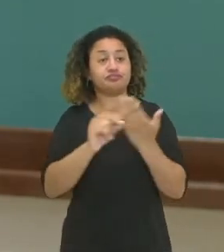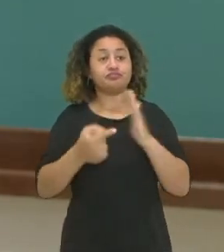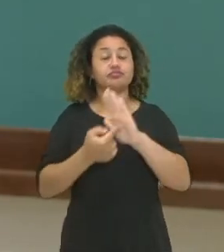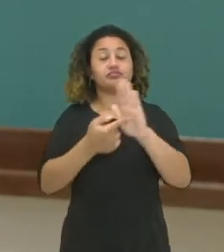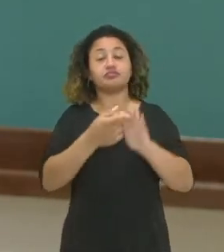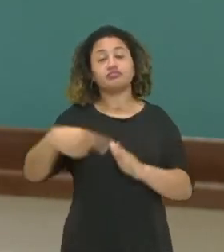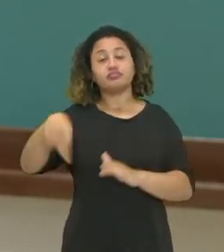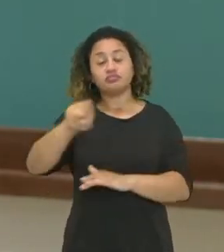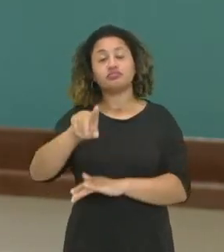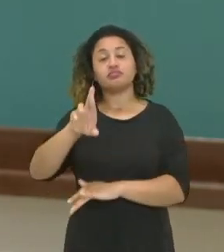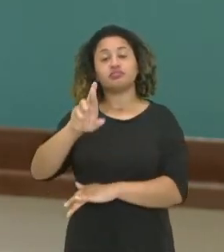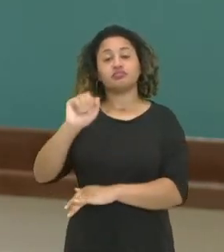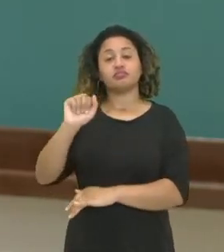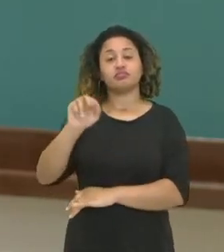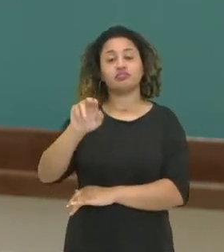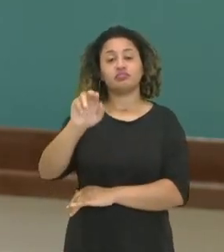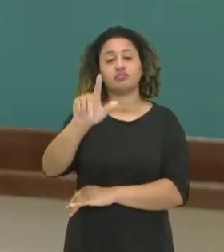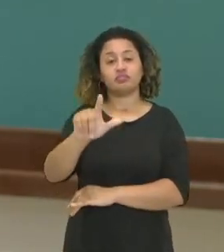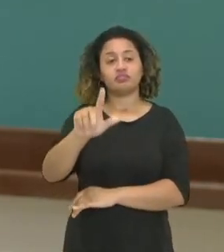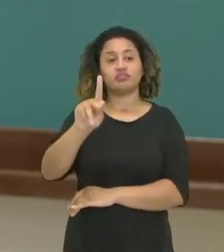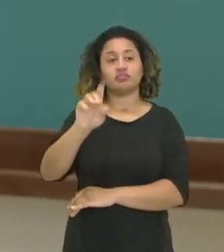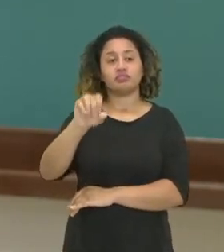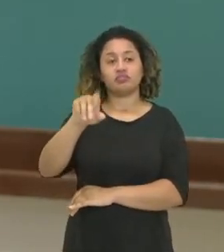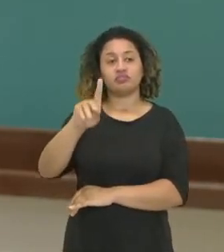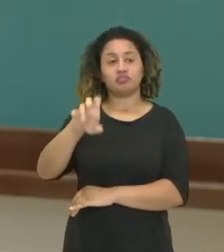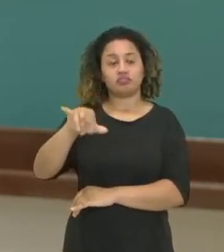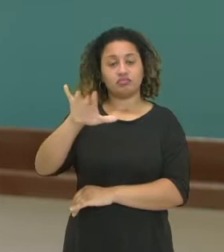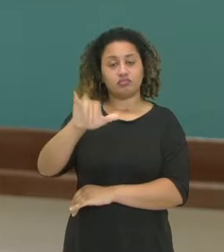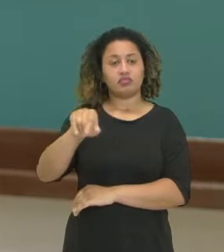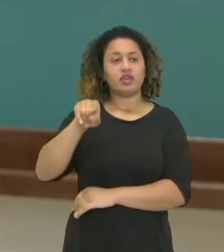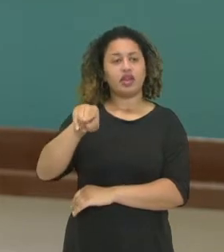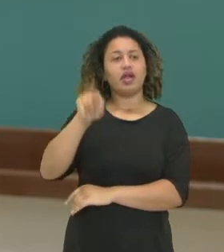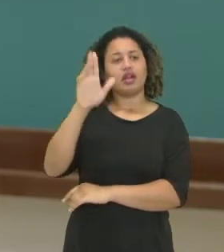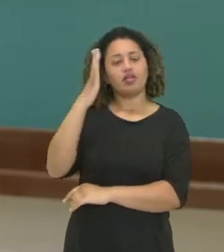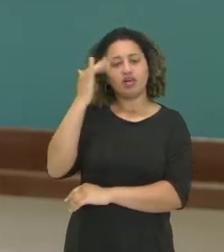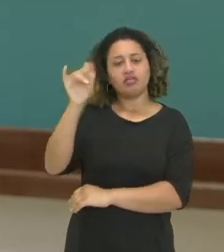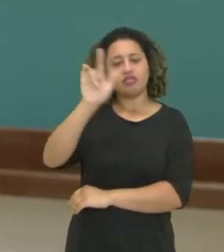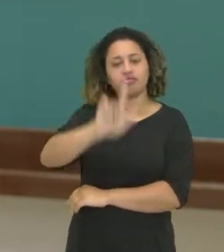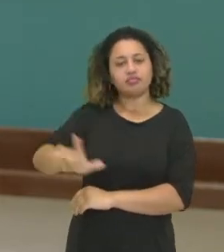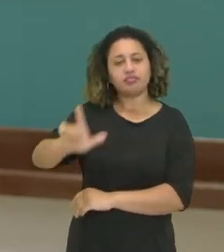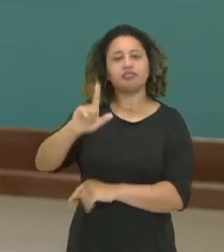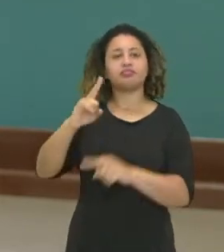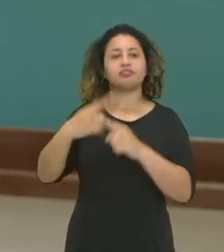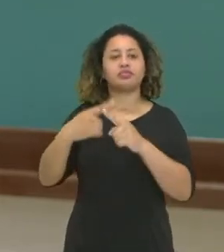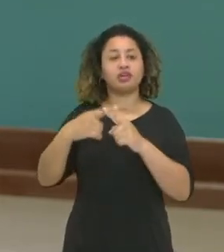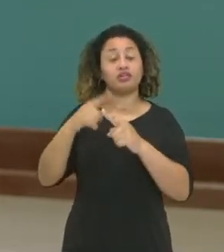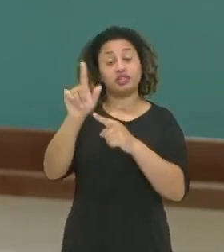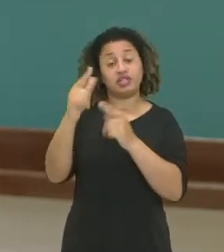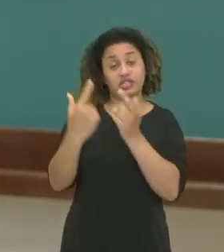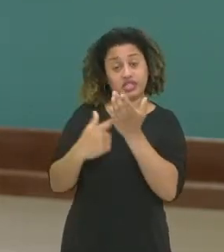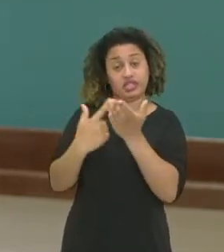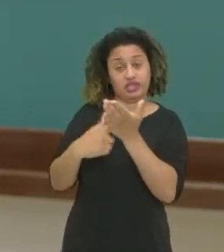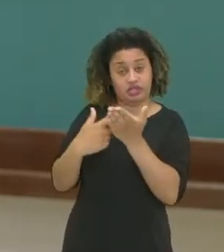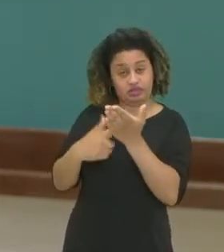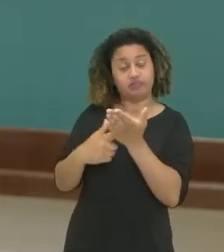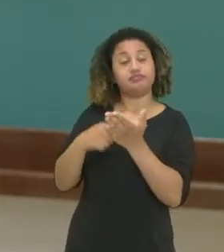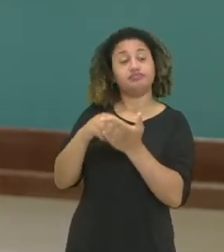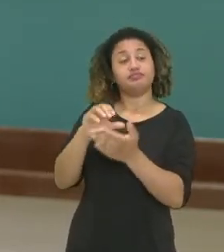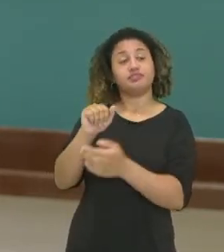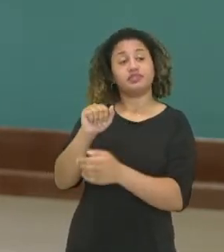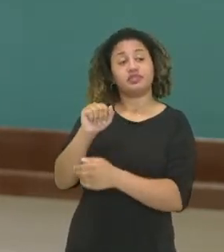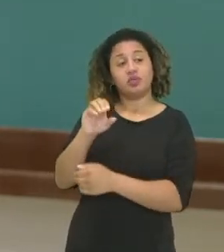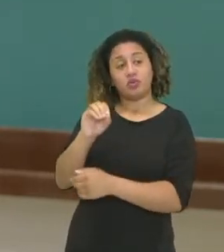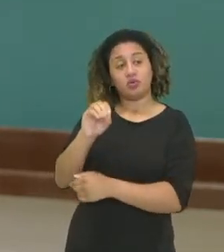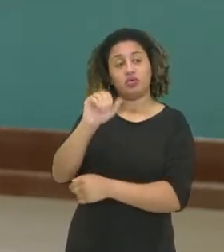Raul Pompeia, né? É consagrado na literatura pela obra O Ateneu, de